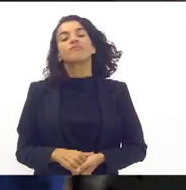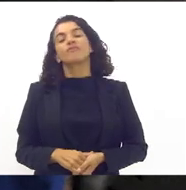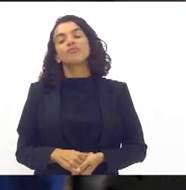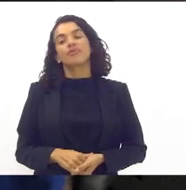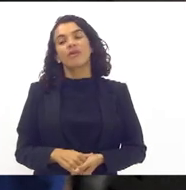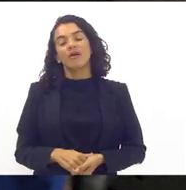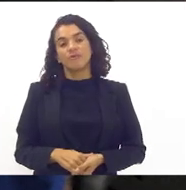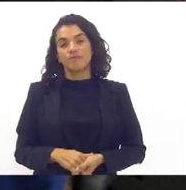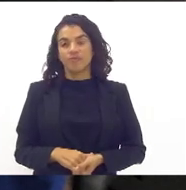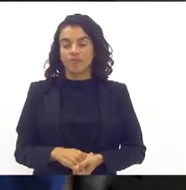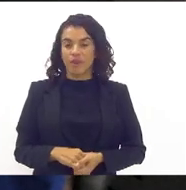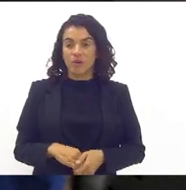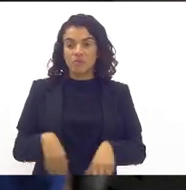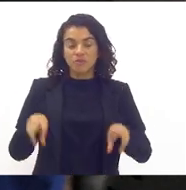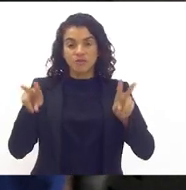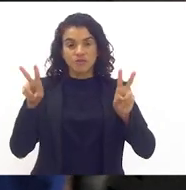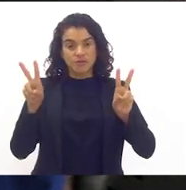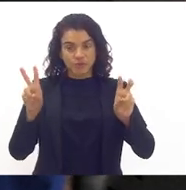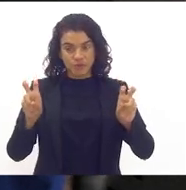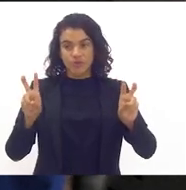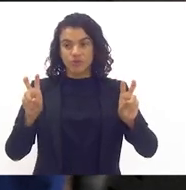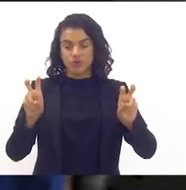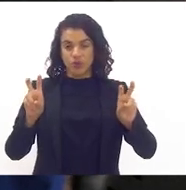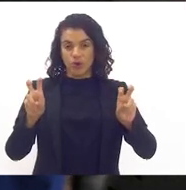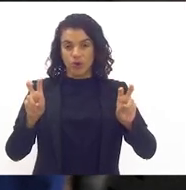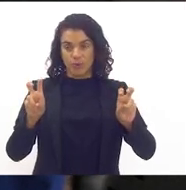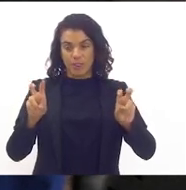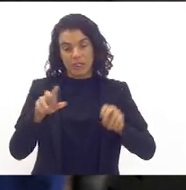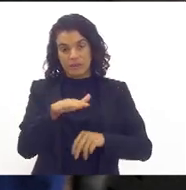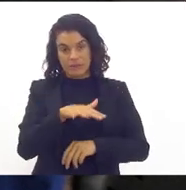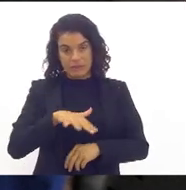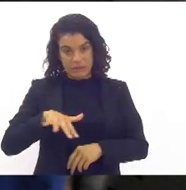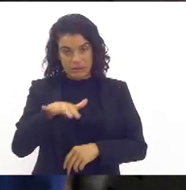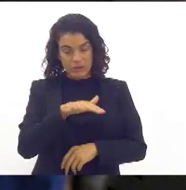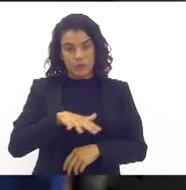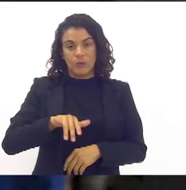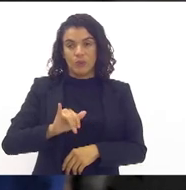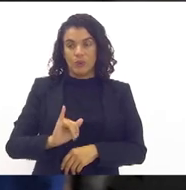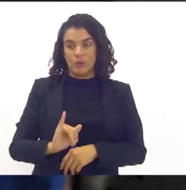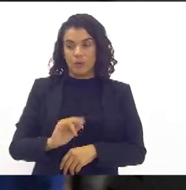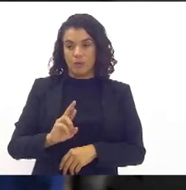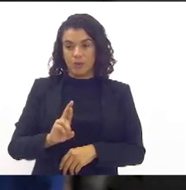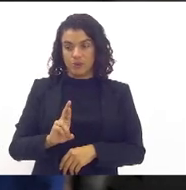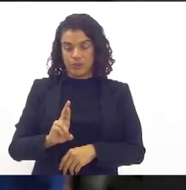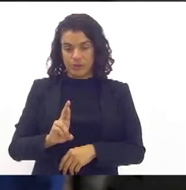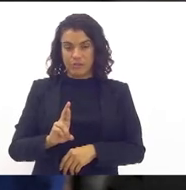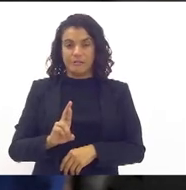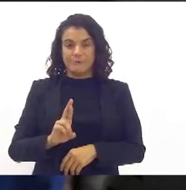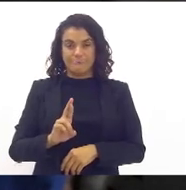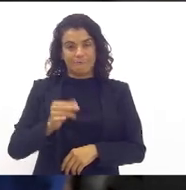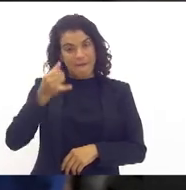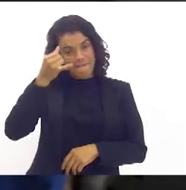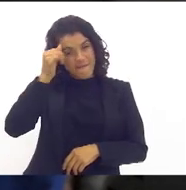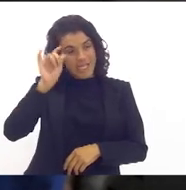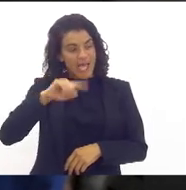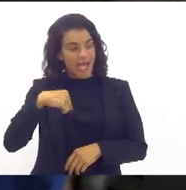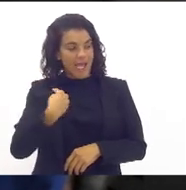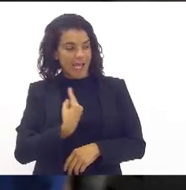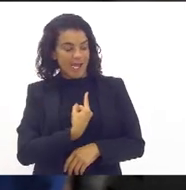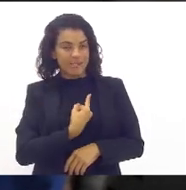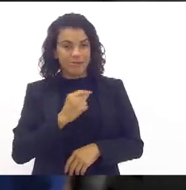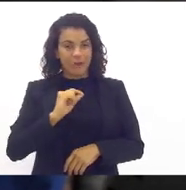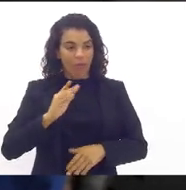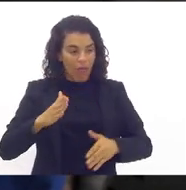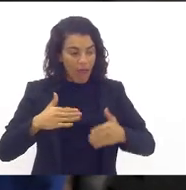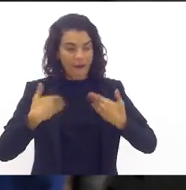um alerta sobre essa questão do imposto de renda para a gente não ser pego